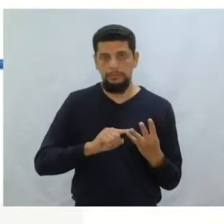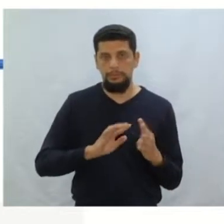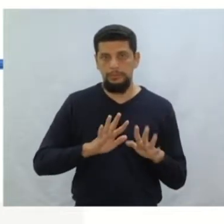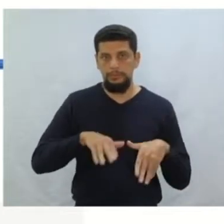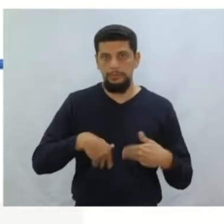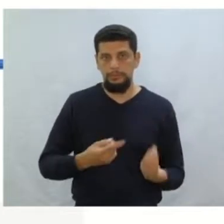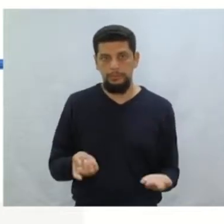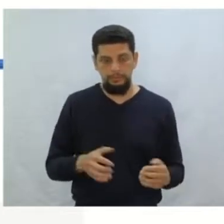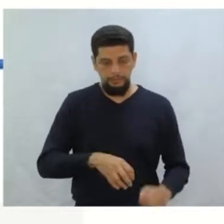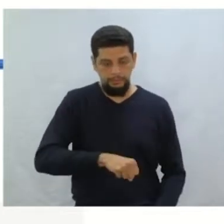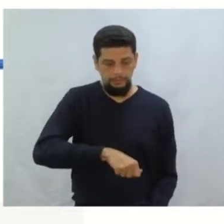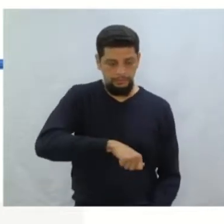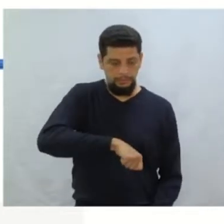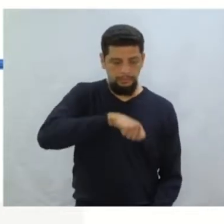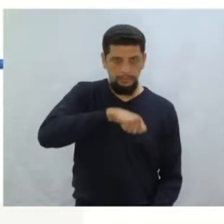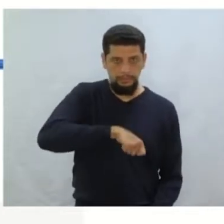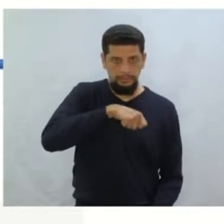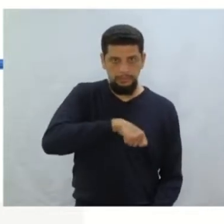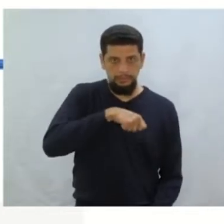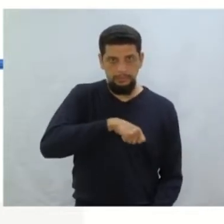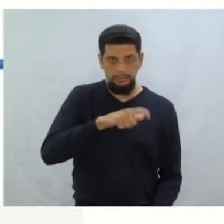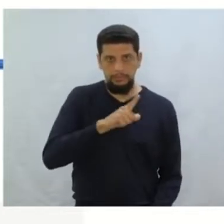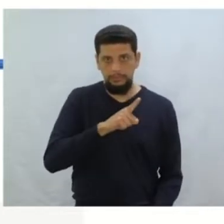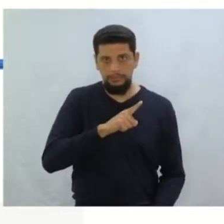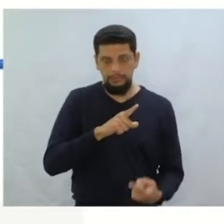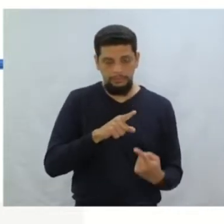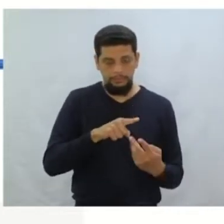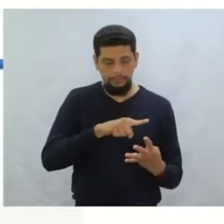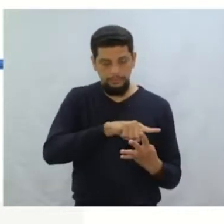1, 2, 3, 4. Então, a primeira cestinha tem